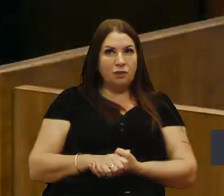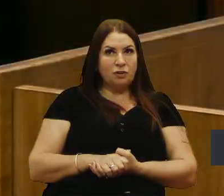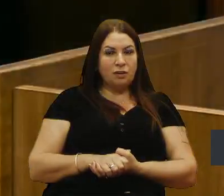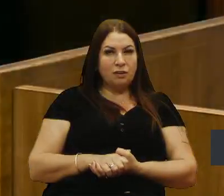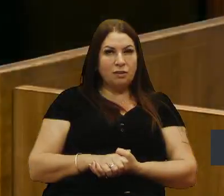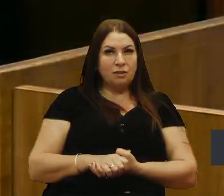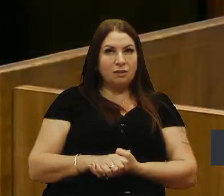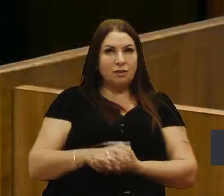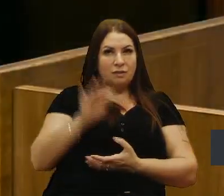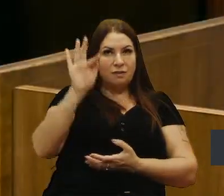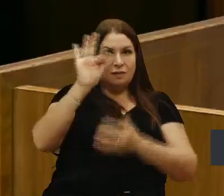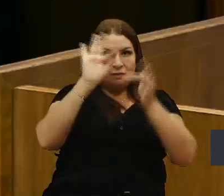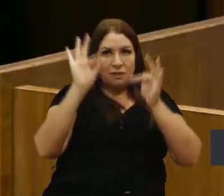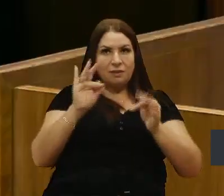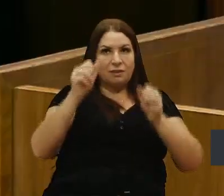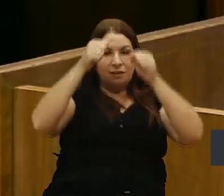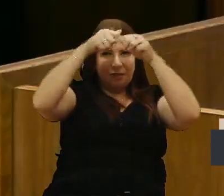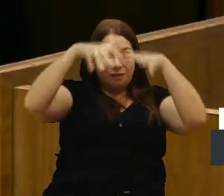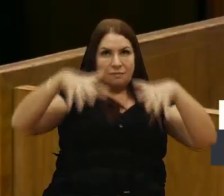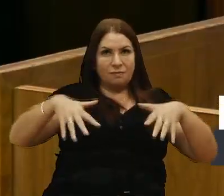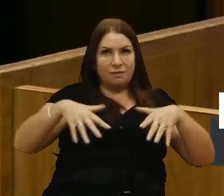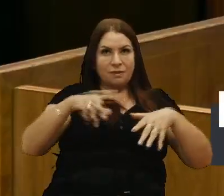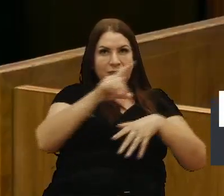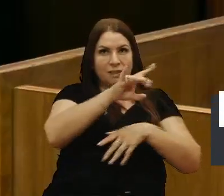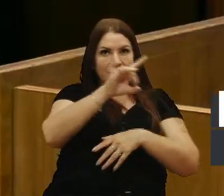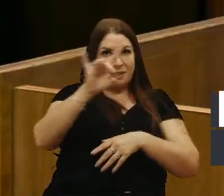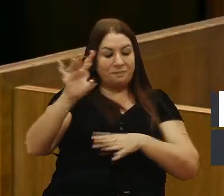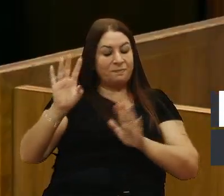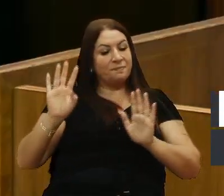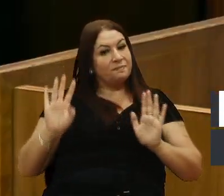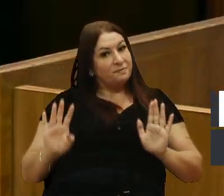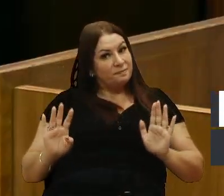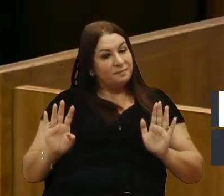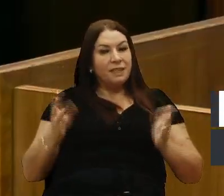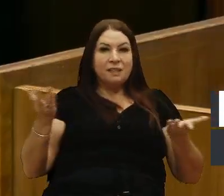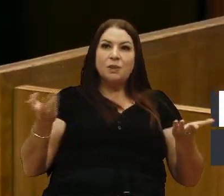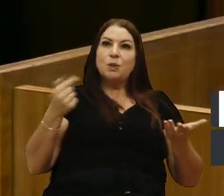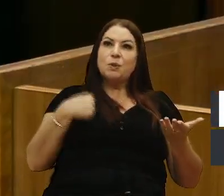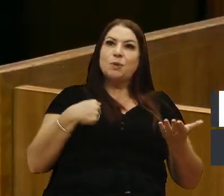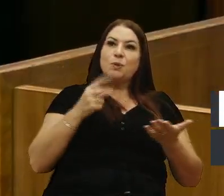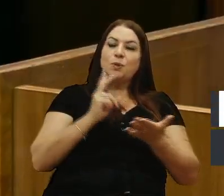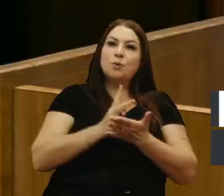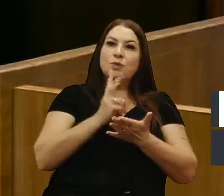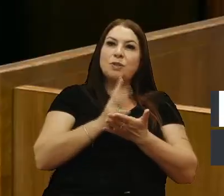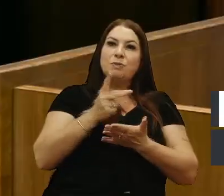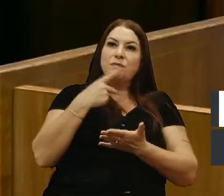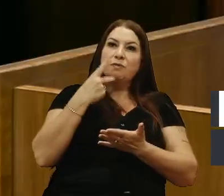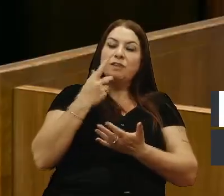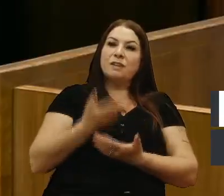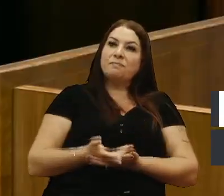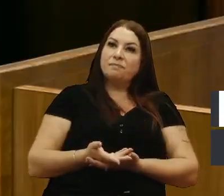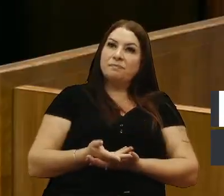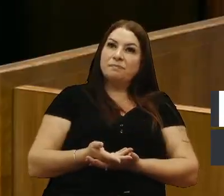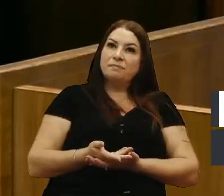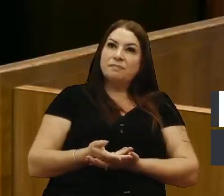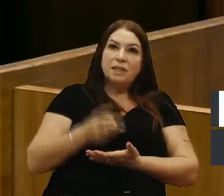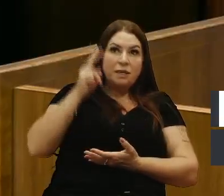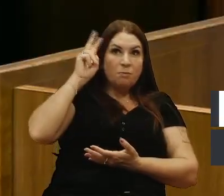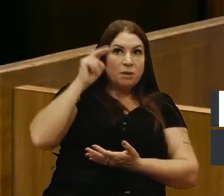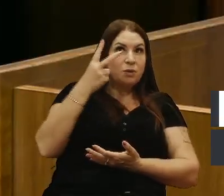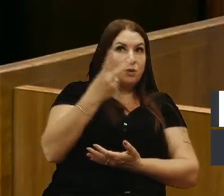Uma feliz e abençoada Páscoa a cada um de vocês. É com isso que eu continuo meu discurso dizendo que era a Páscoa